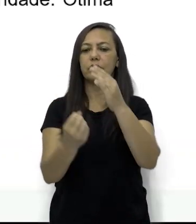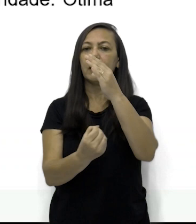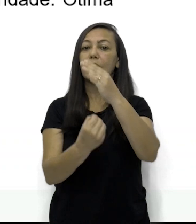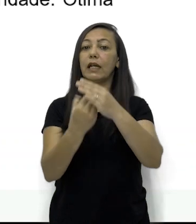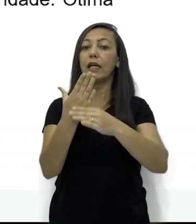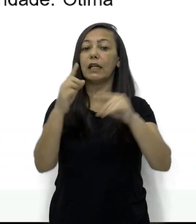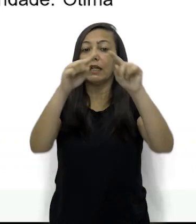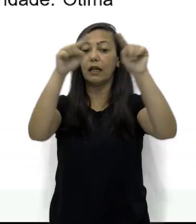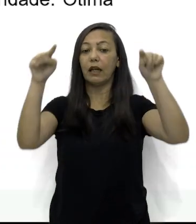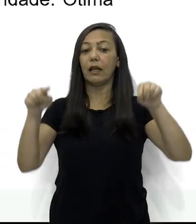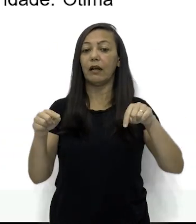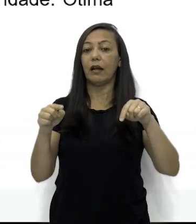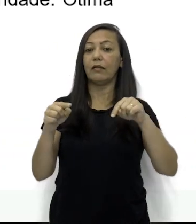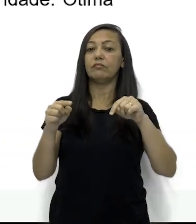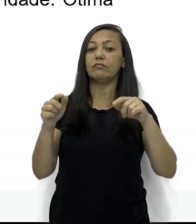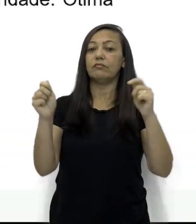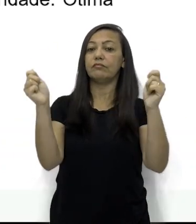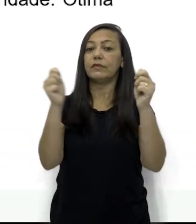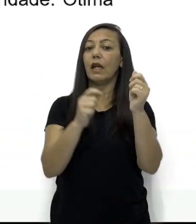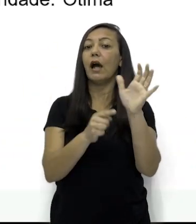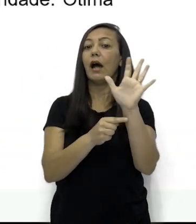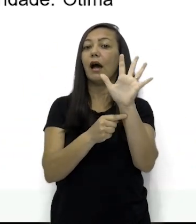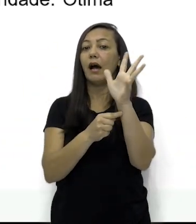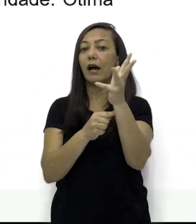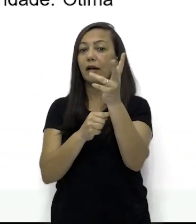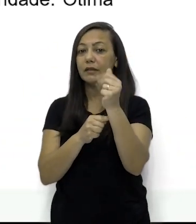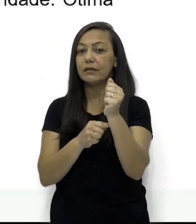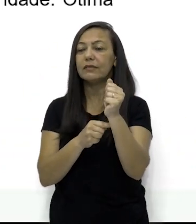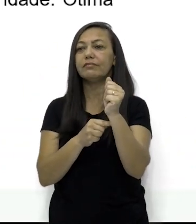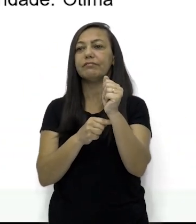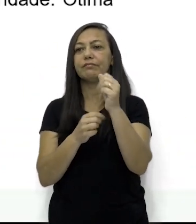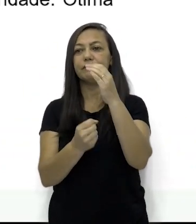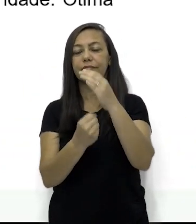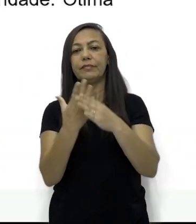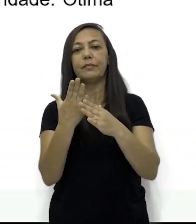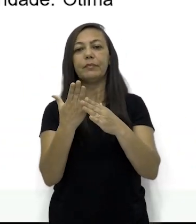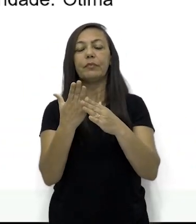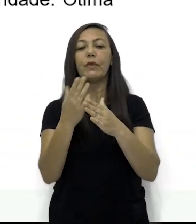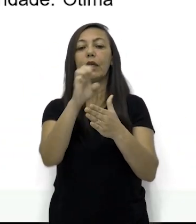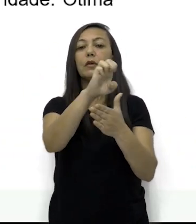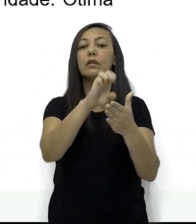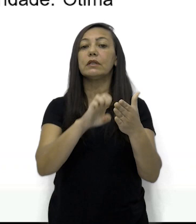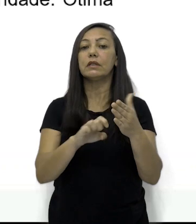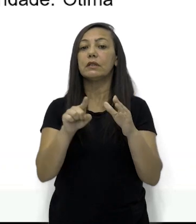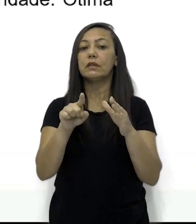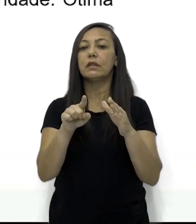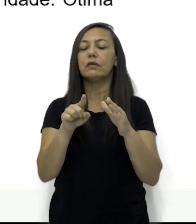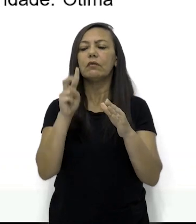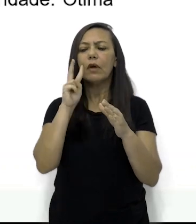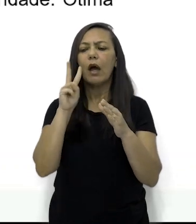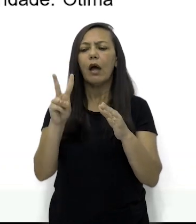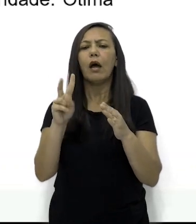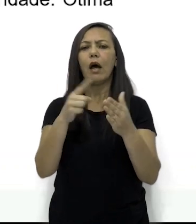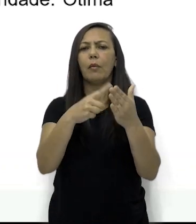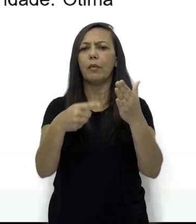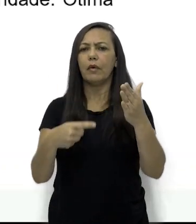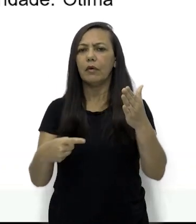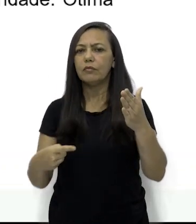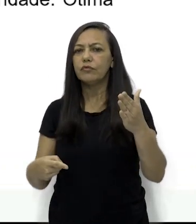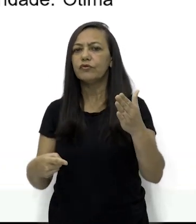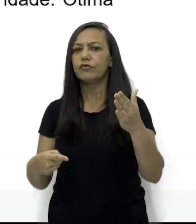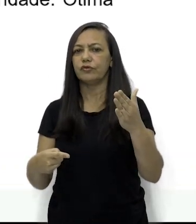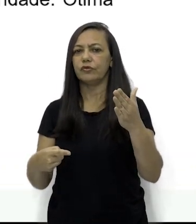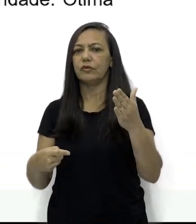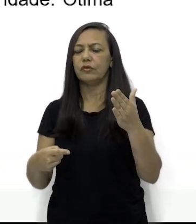seu quadro de arte com um registro para a posteridade. Ótima criação! Nesse exercício, vocês vão lá no caderno de